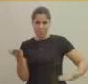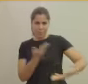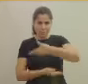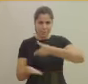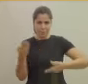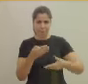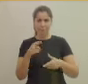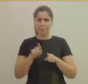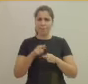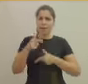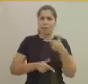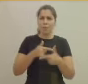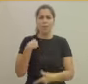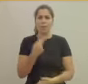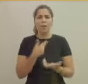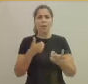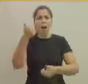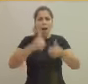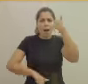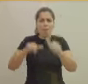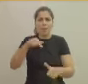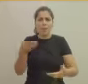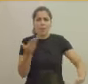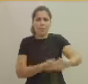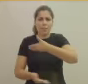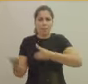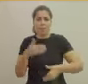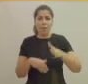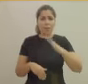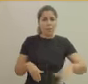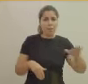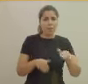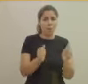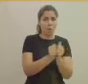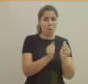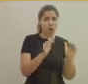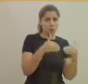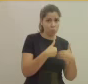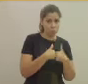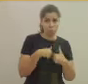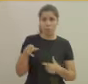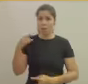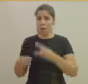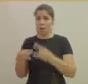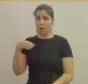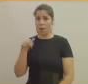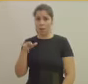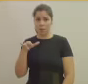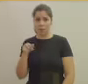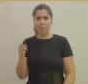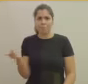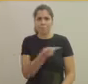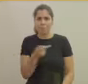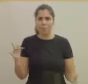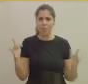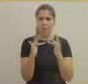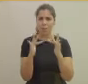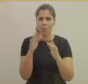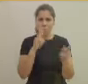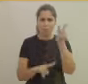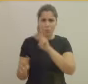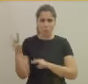estabelecer a interação. As atividades que nós queremos avaliar nessa interação entre criança com autismo e robô Mária